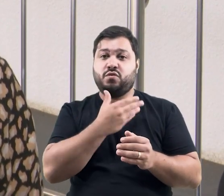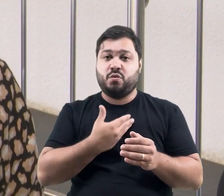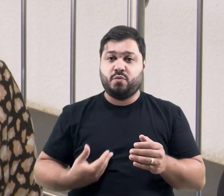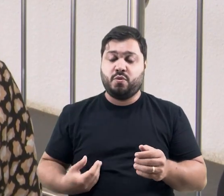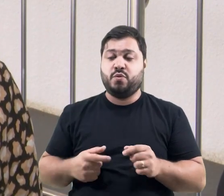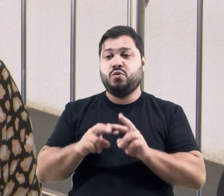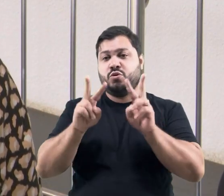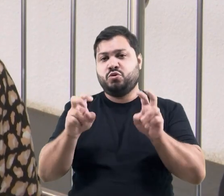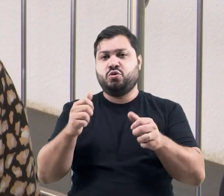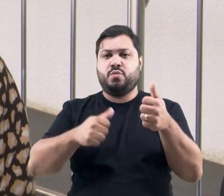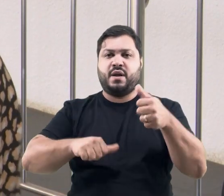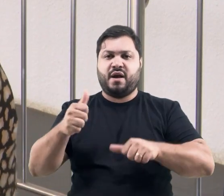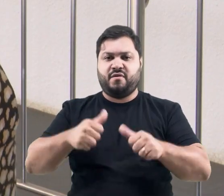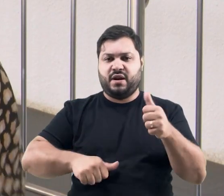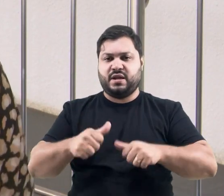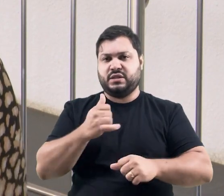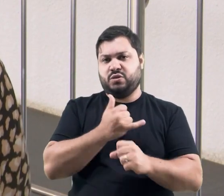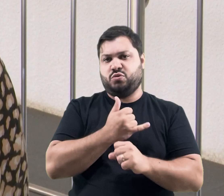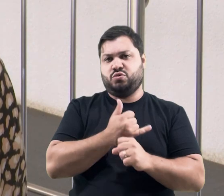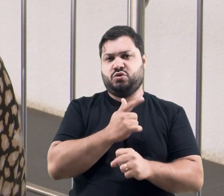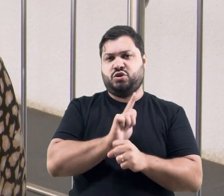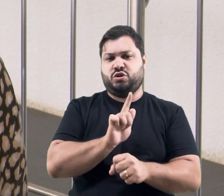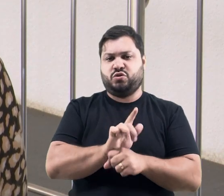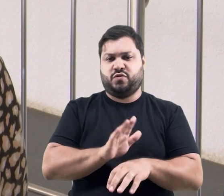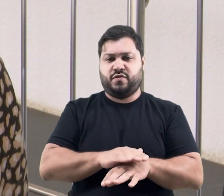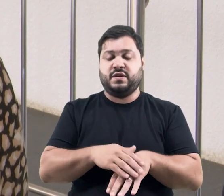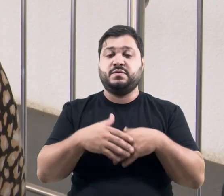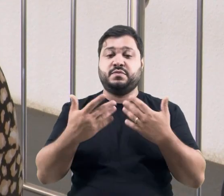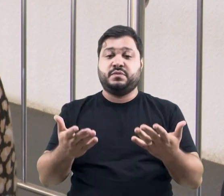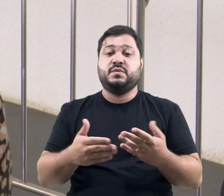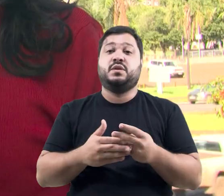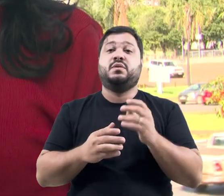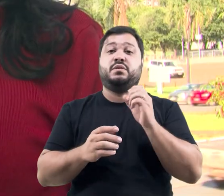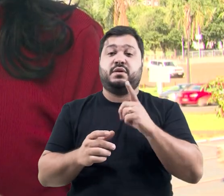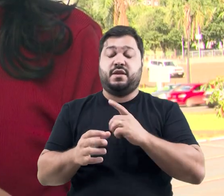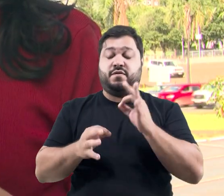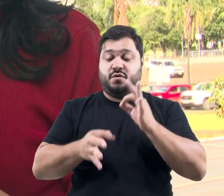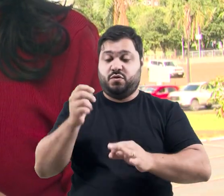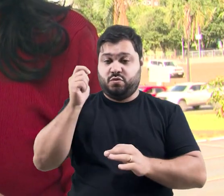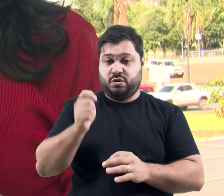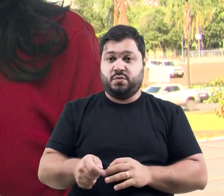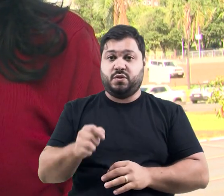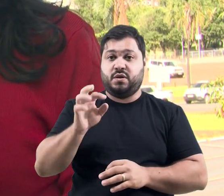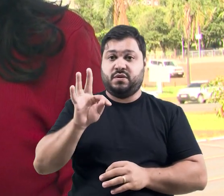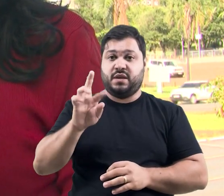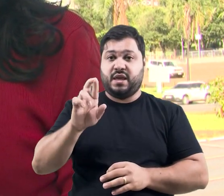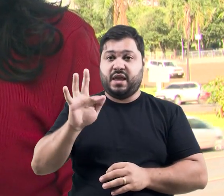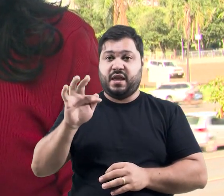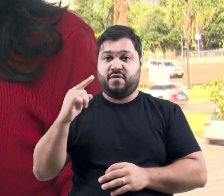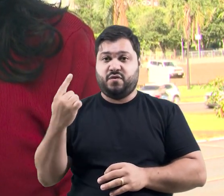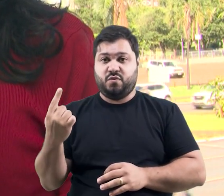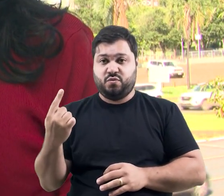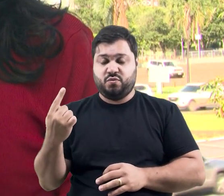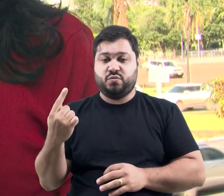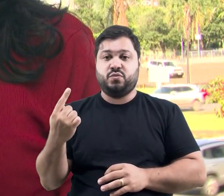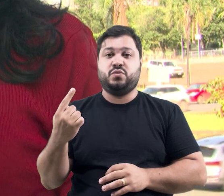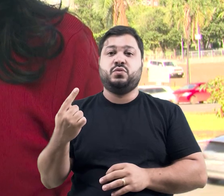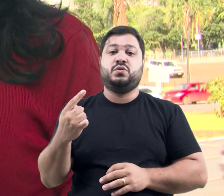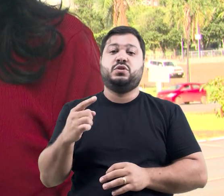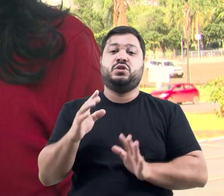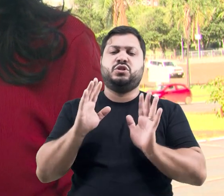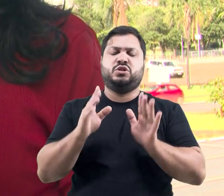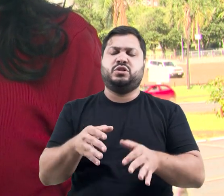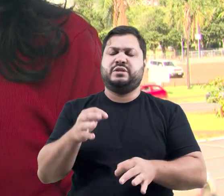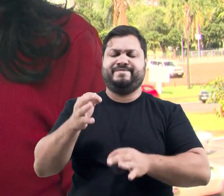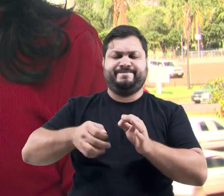do servidor em relação àquela avaliação feita pelo gestor. Num caso que chegou ao Tribunal Regional Federal da